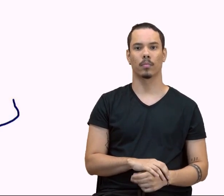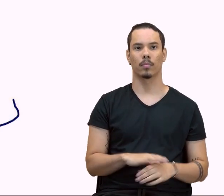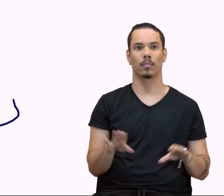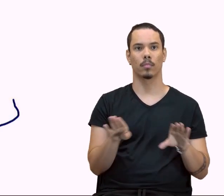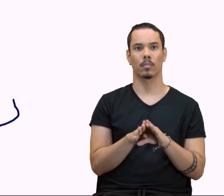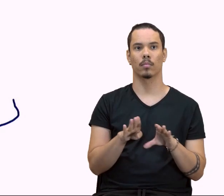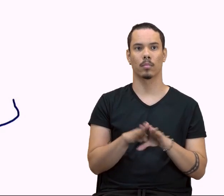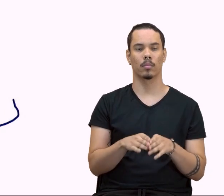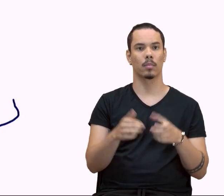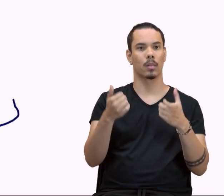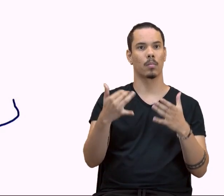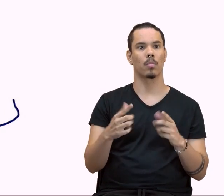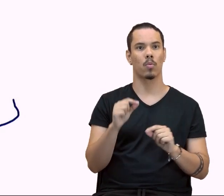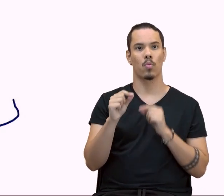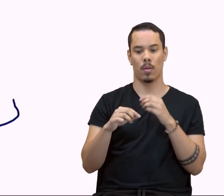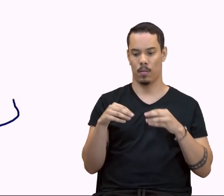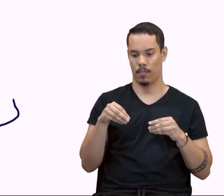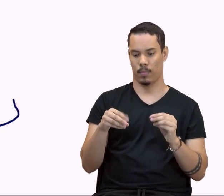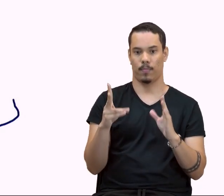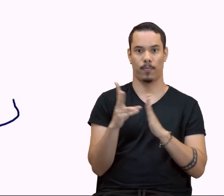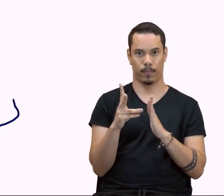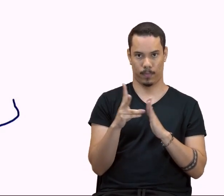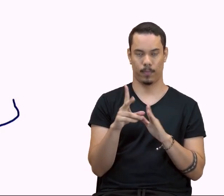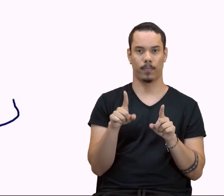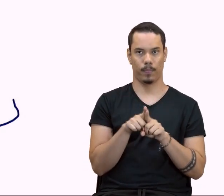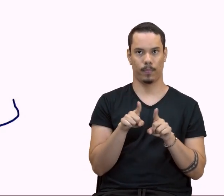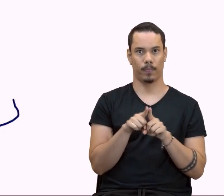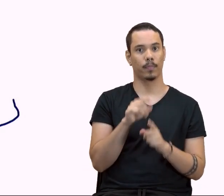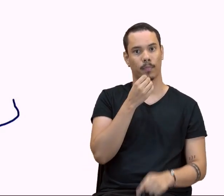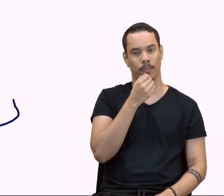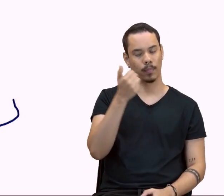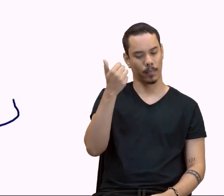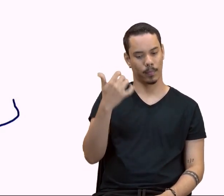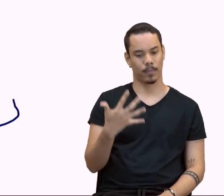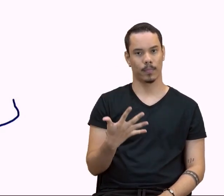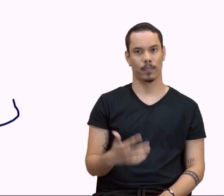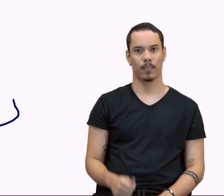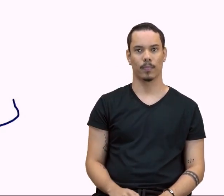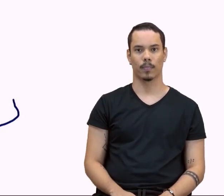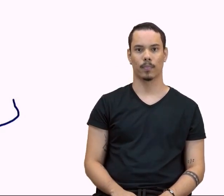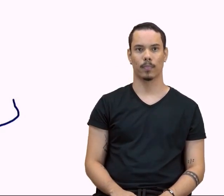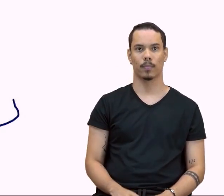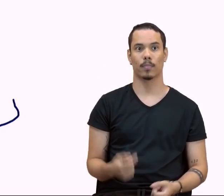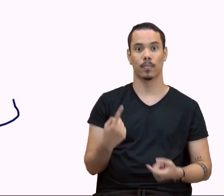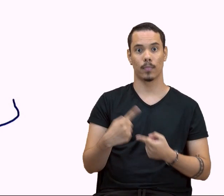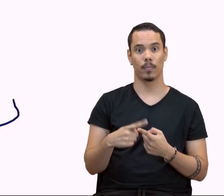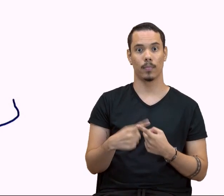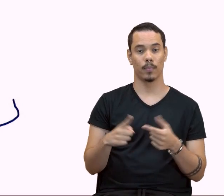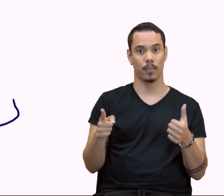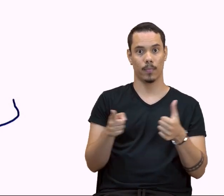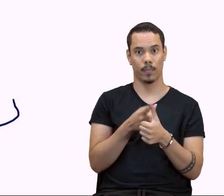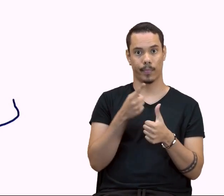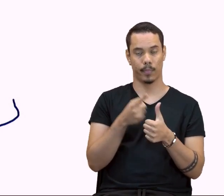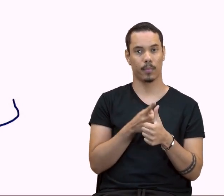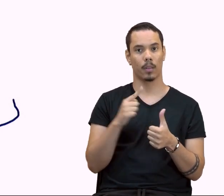pouco também sobre as terras indígenas, né, Rogério? Claro. As terras indígenas, em primeiro lugar, a gente tem que